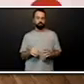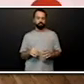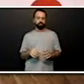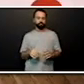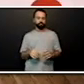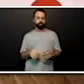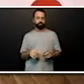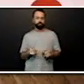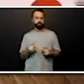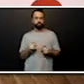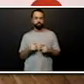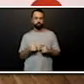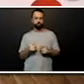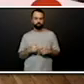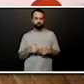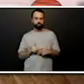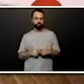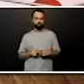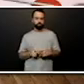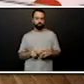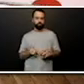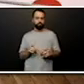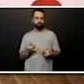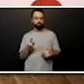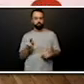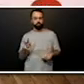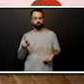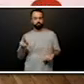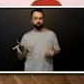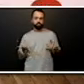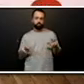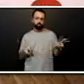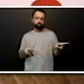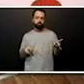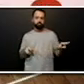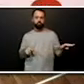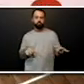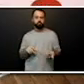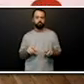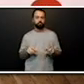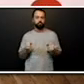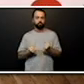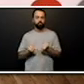determina placas diferentes.